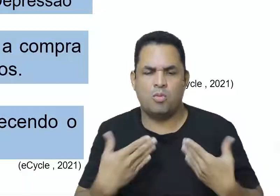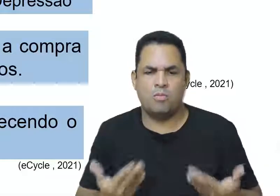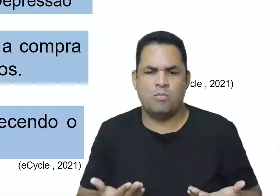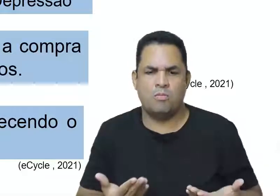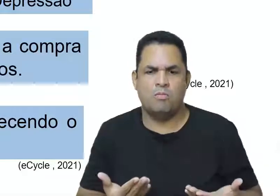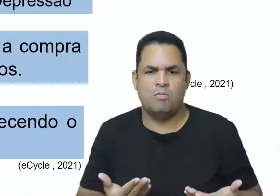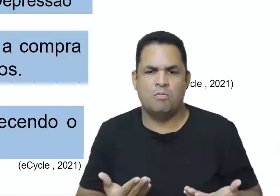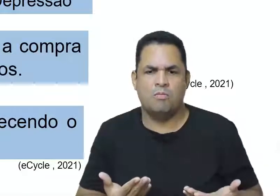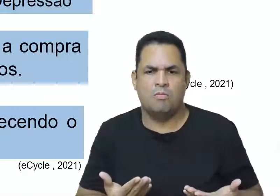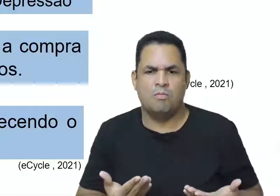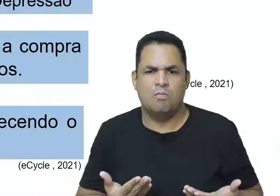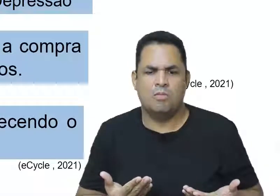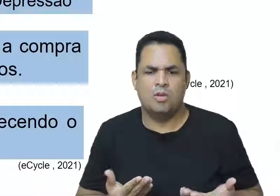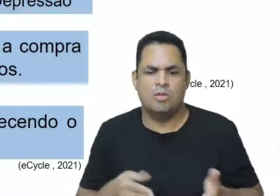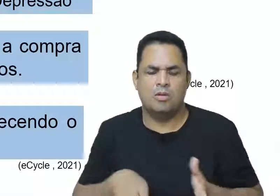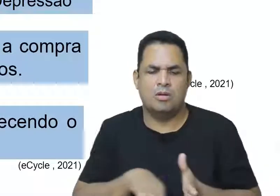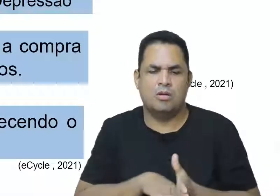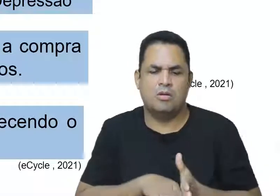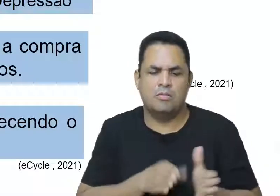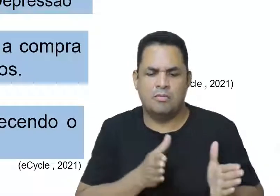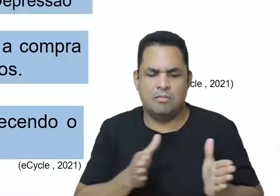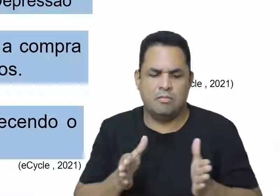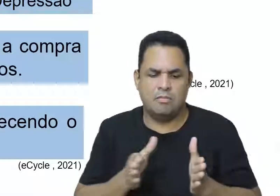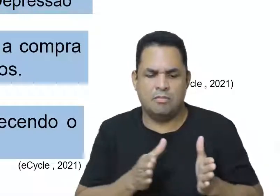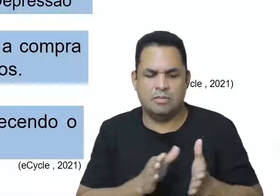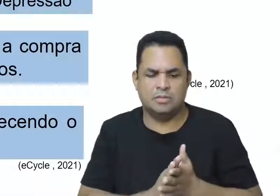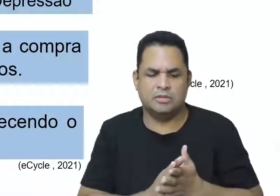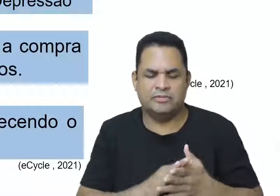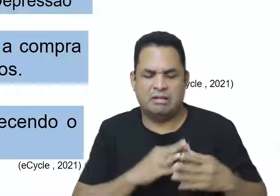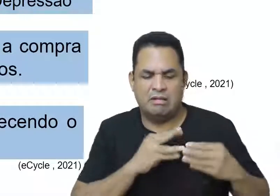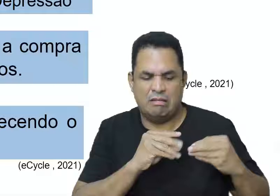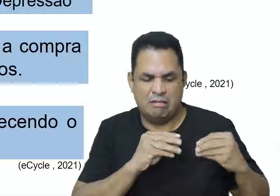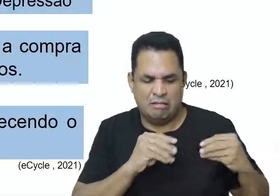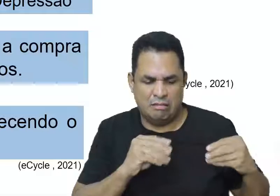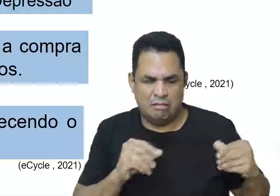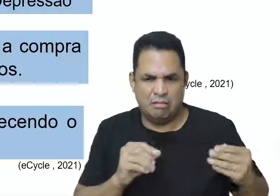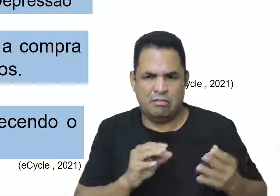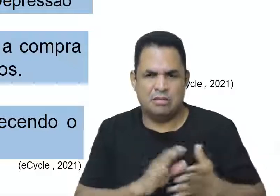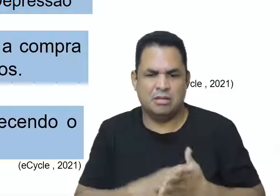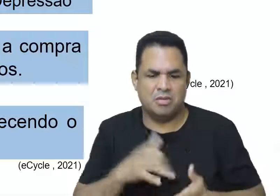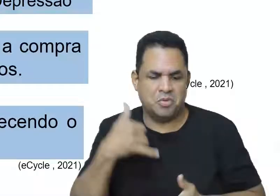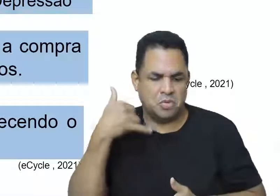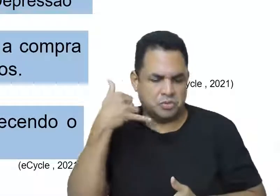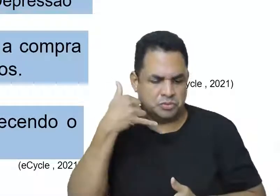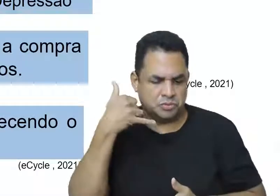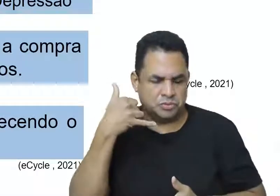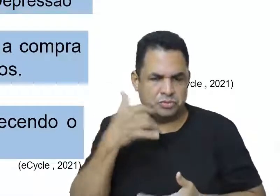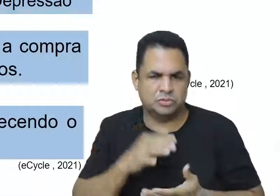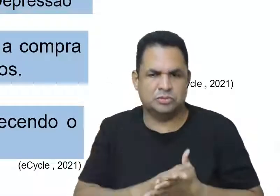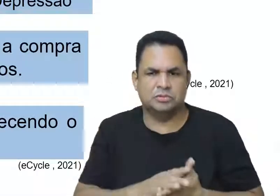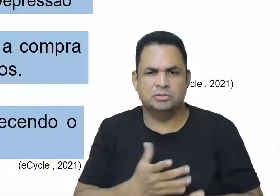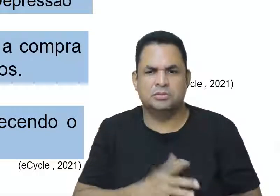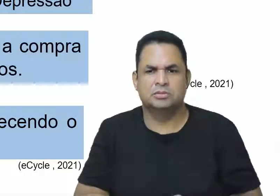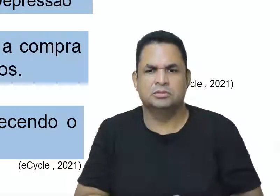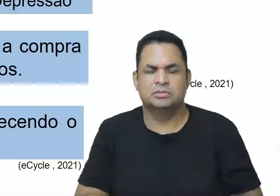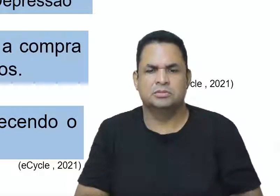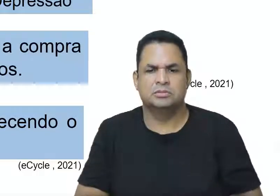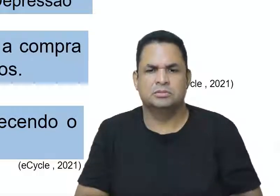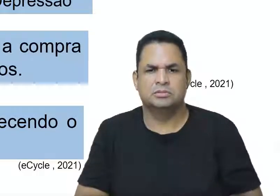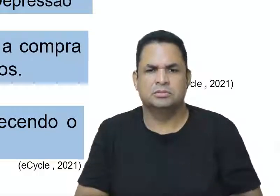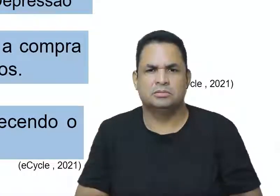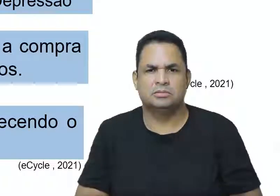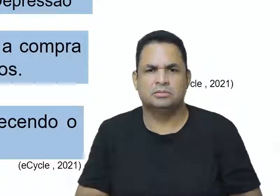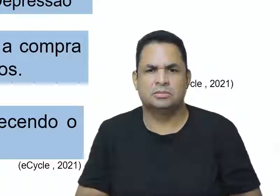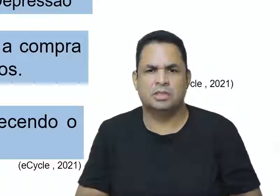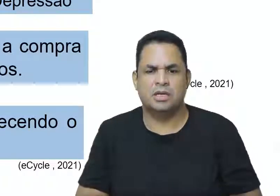quando chega ao período que ele estraga, como é os nossos celulares, o cara diz logo assim, olha,